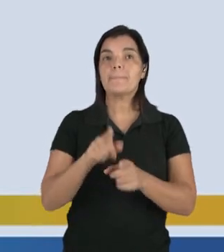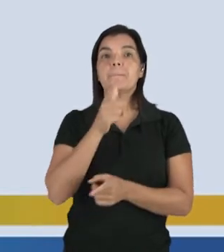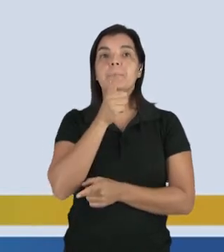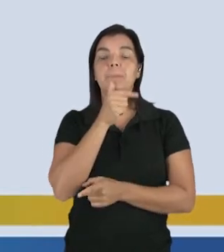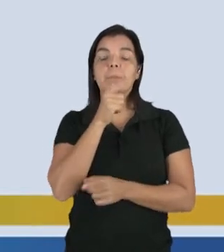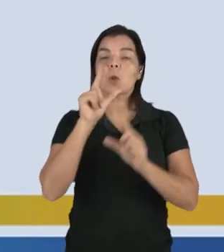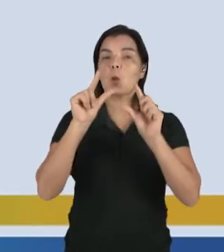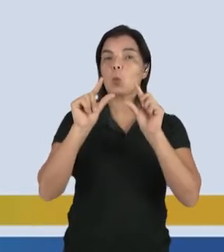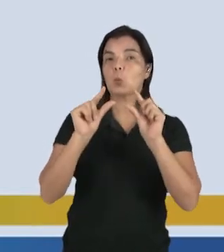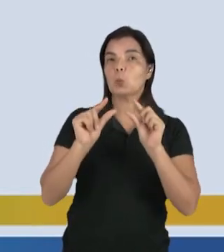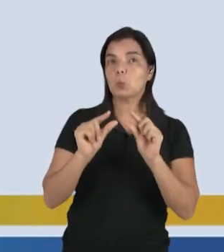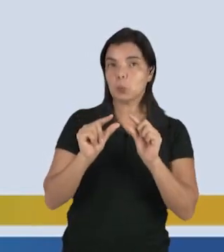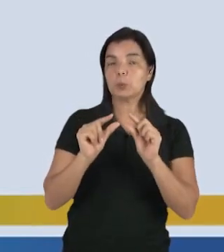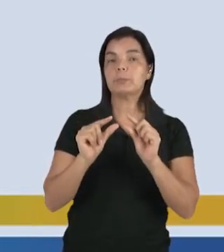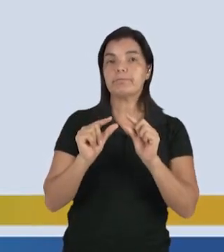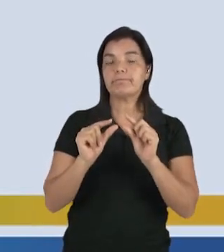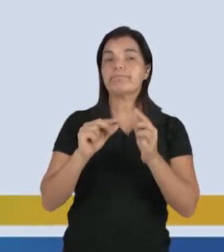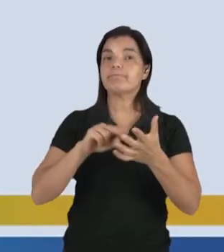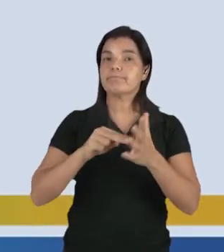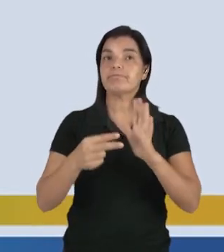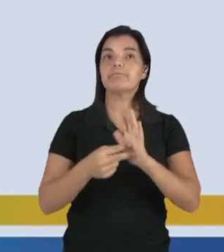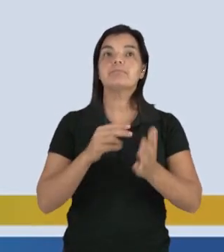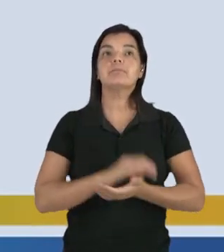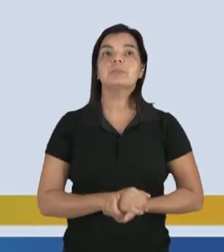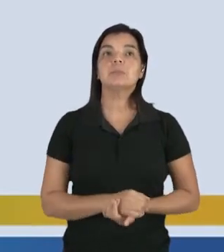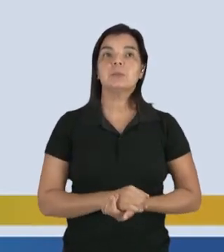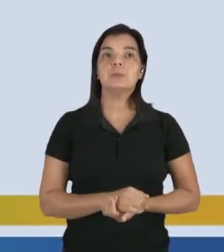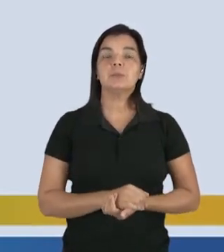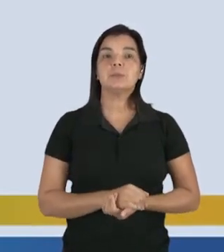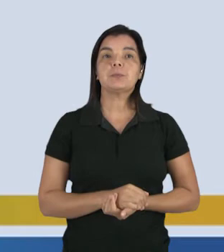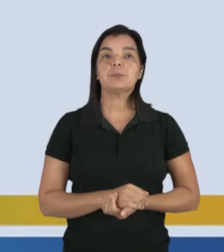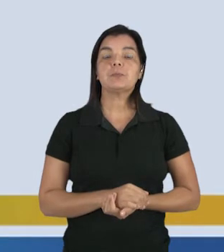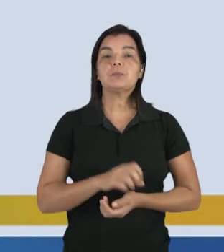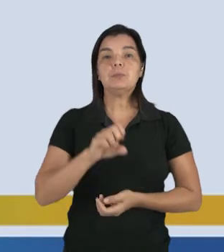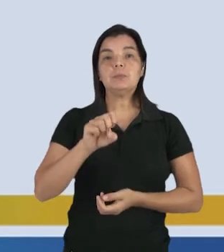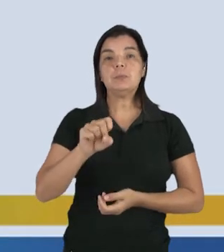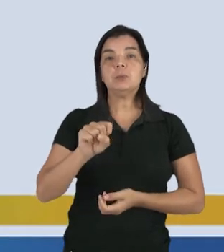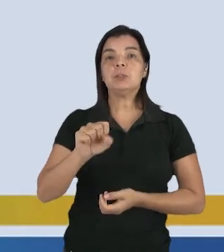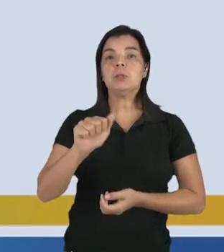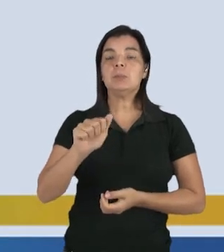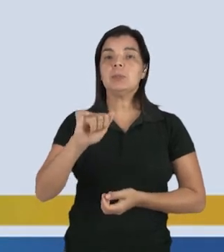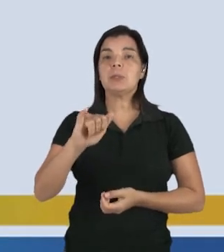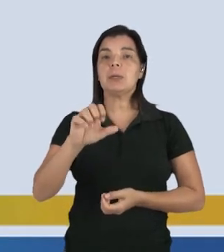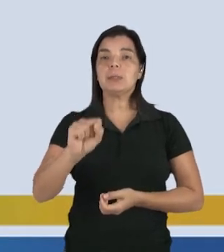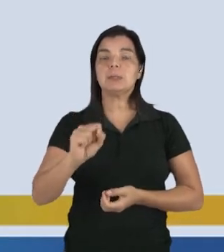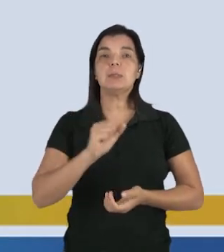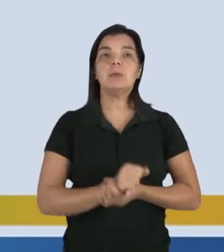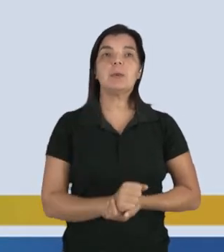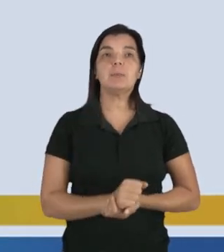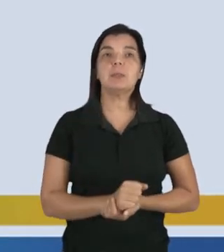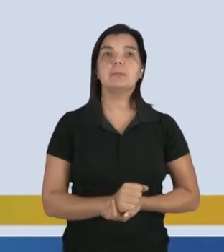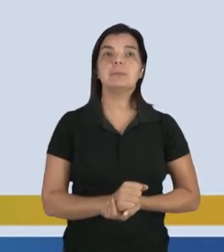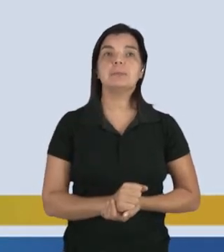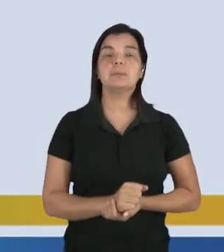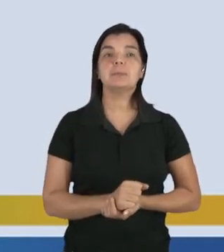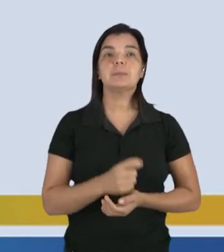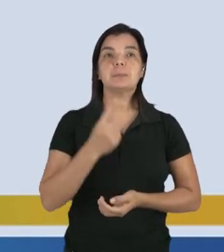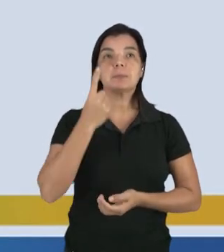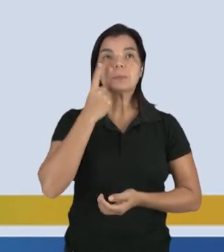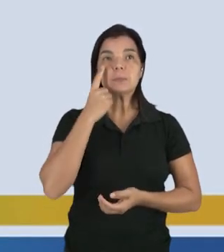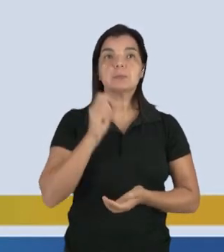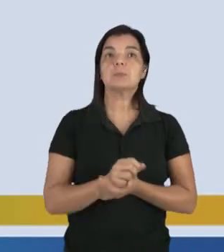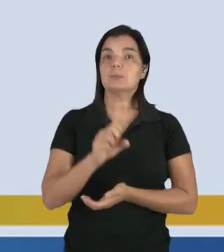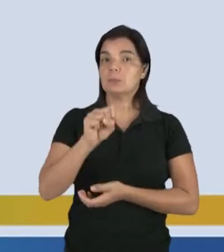Solubilidade da água diminui nesse sentido. Então, os sais, próxima função